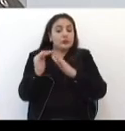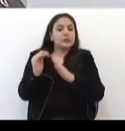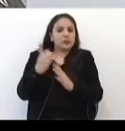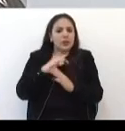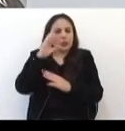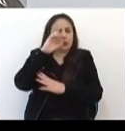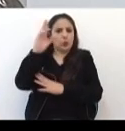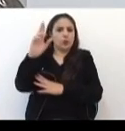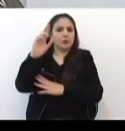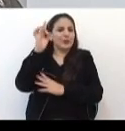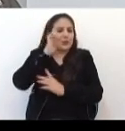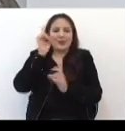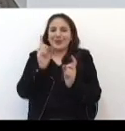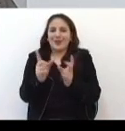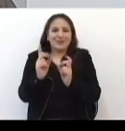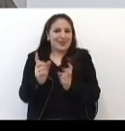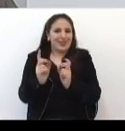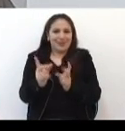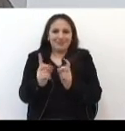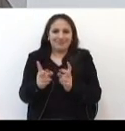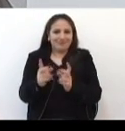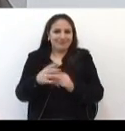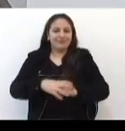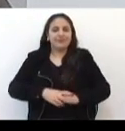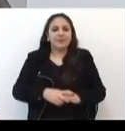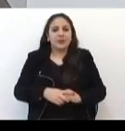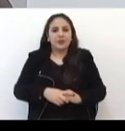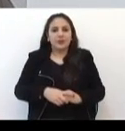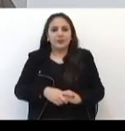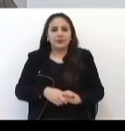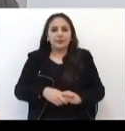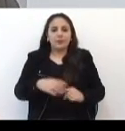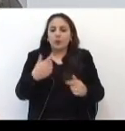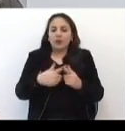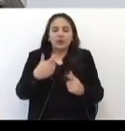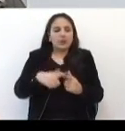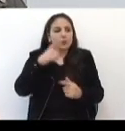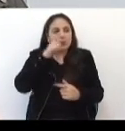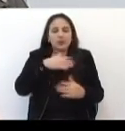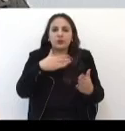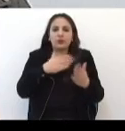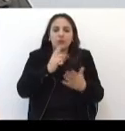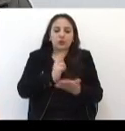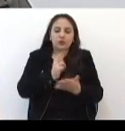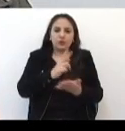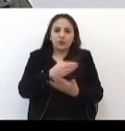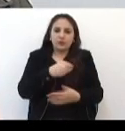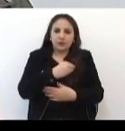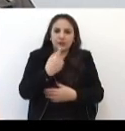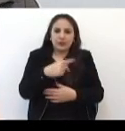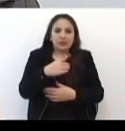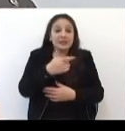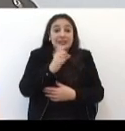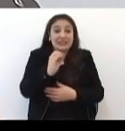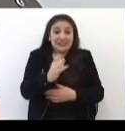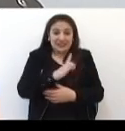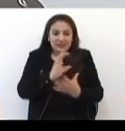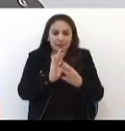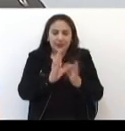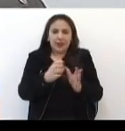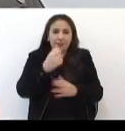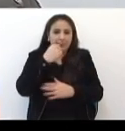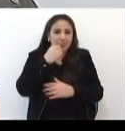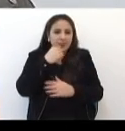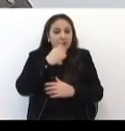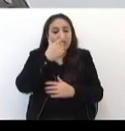vendendo e não consegue mais vender por causa disso, então não tem como continuar lá, não tem como existir essa pedreira. Se essa pedreira existir